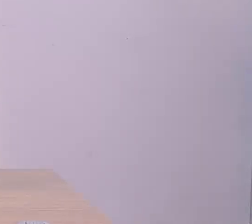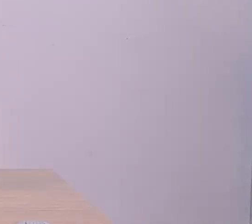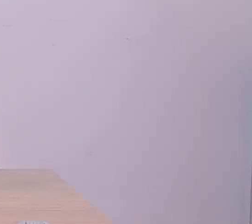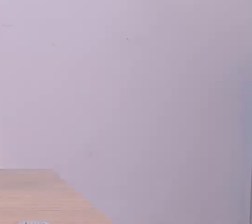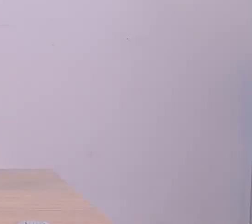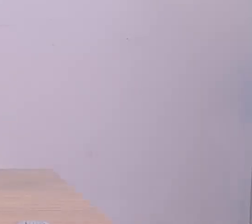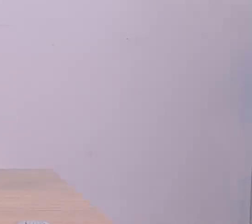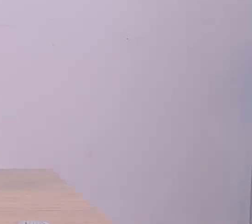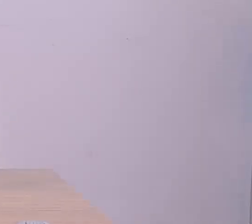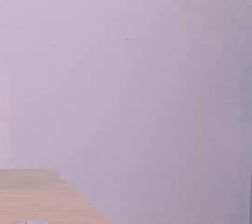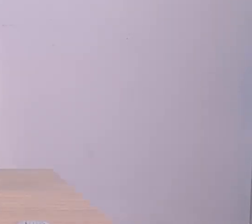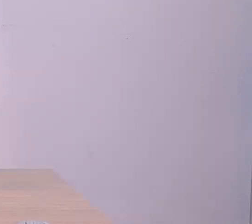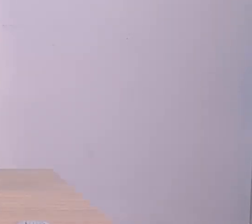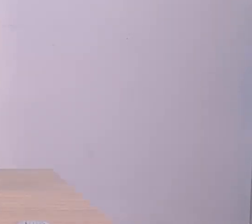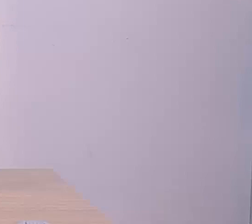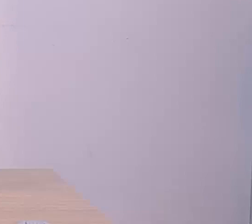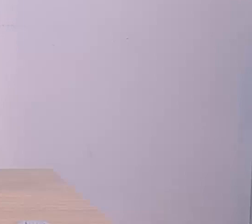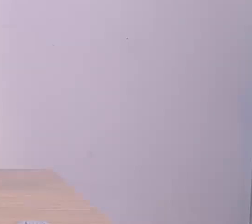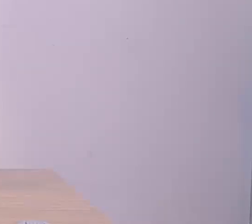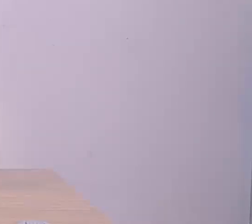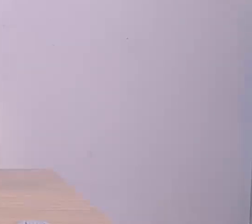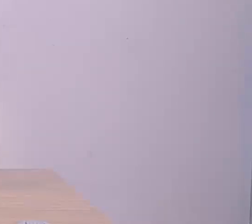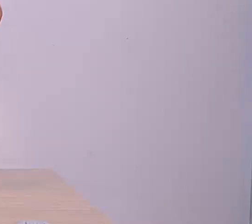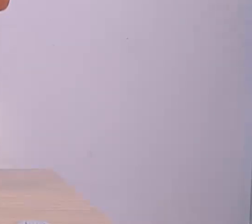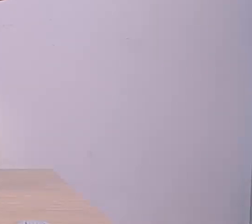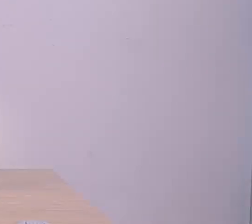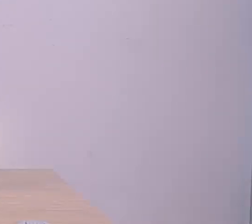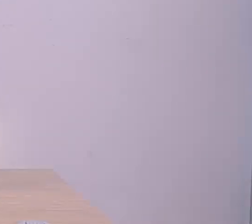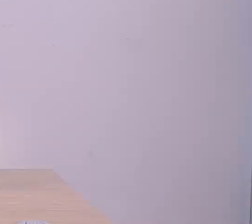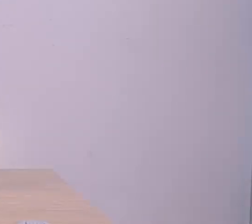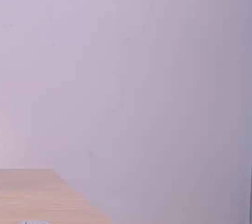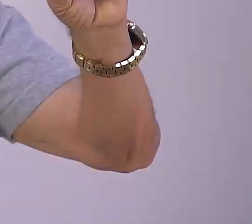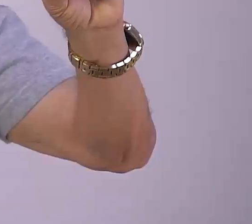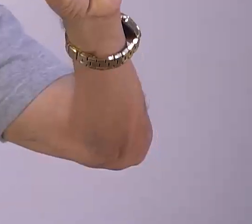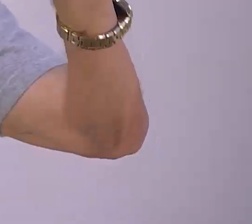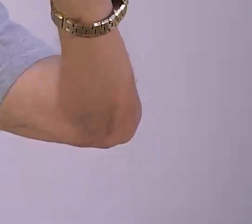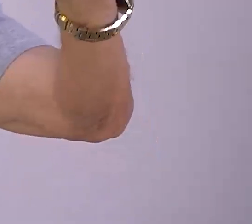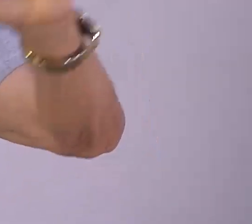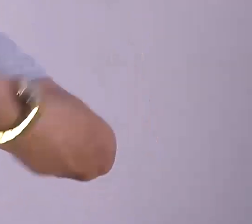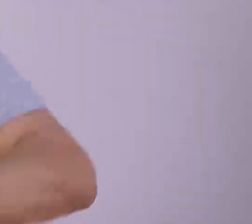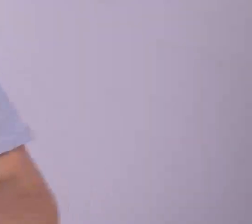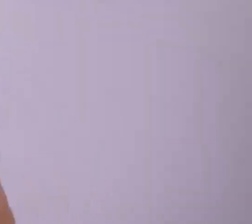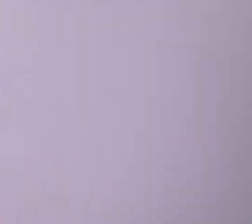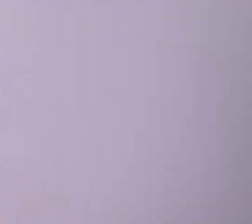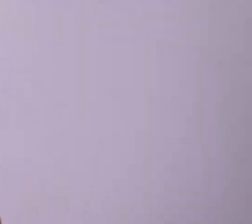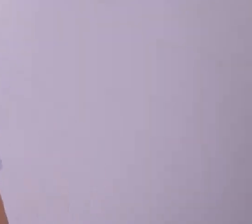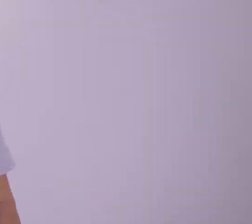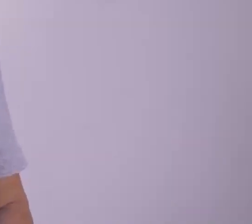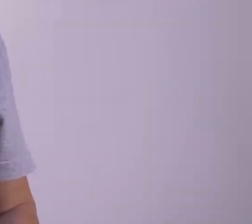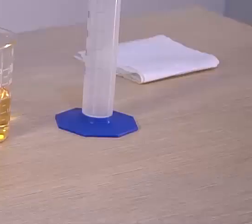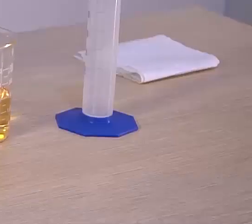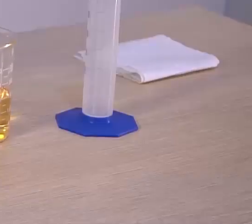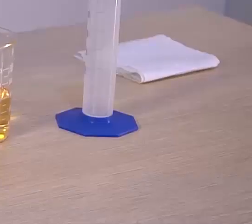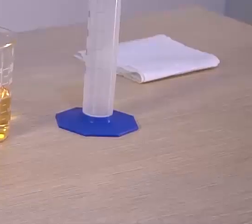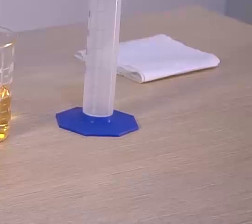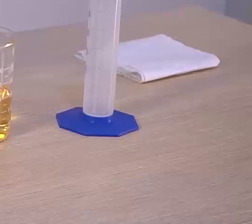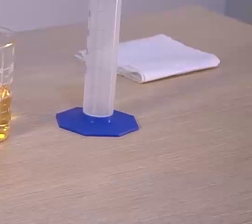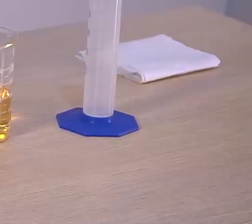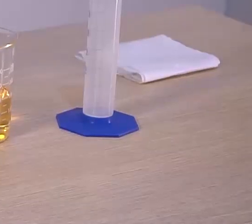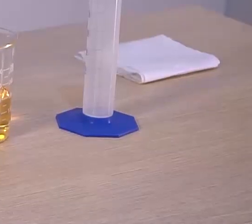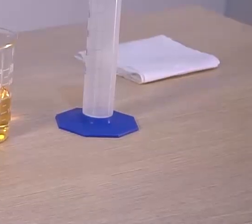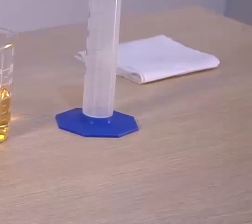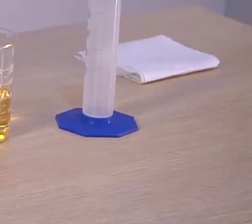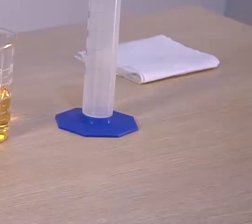então olha só, vocês vão observar aqui, a amostra da gasolina, 40 ml, 40